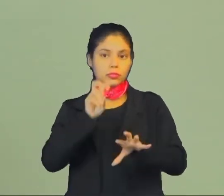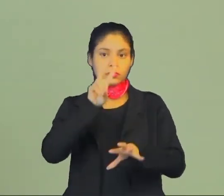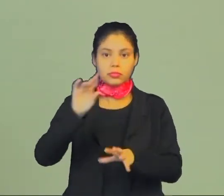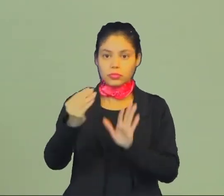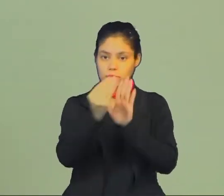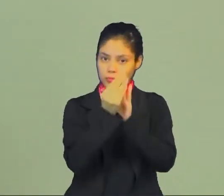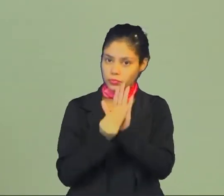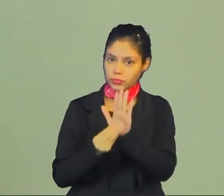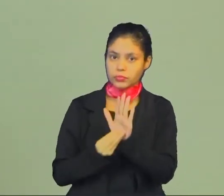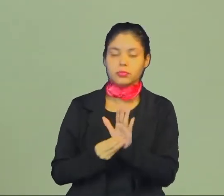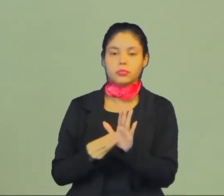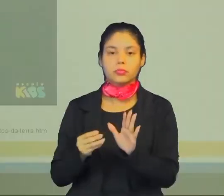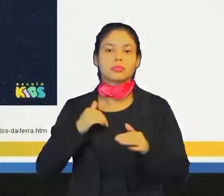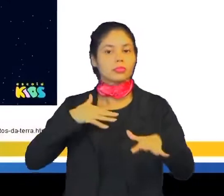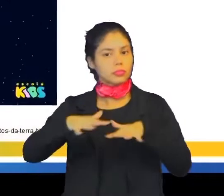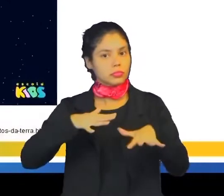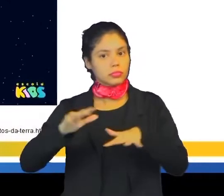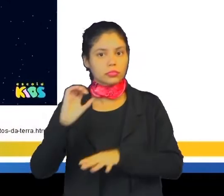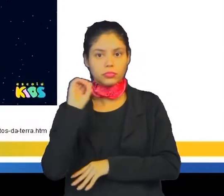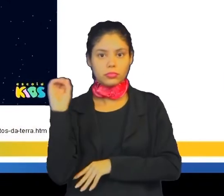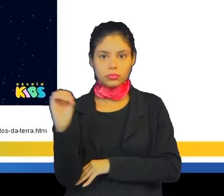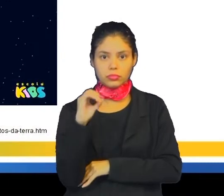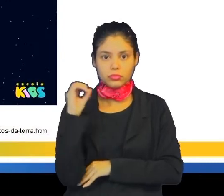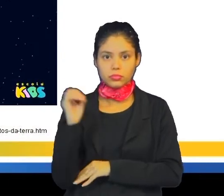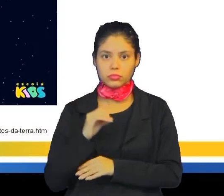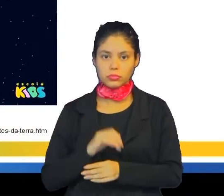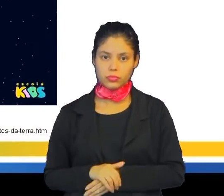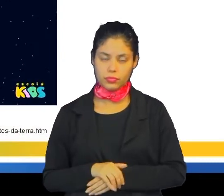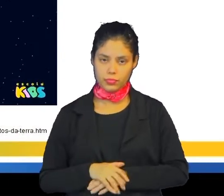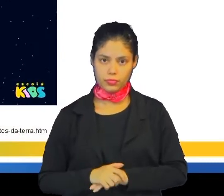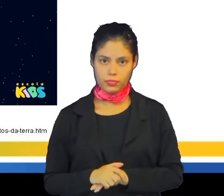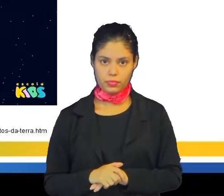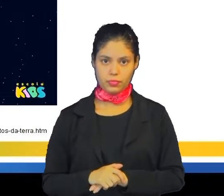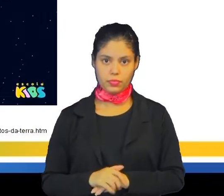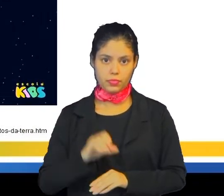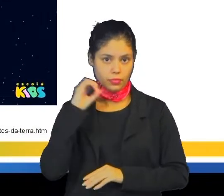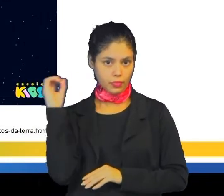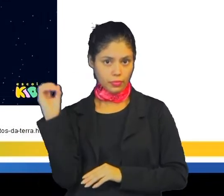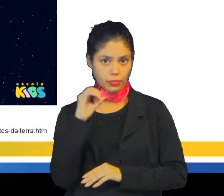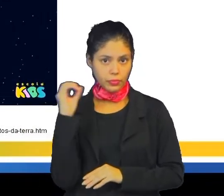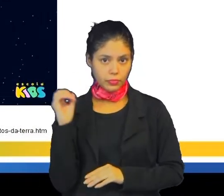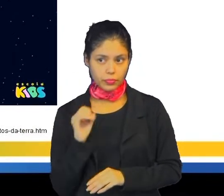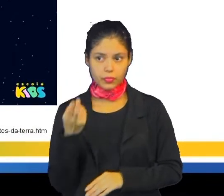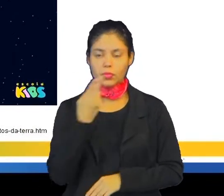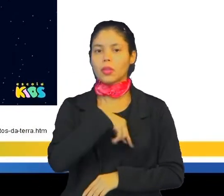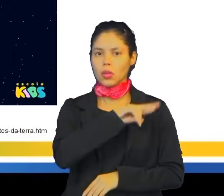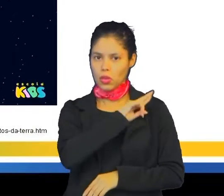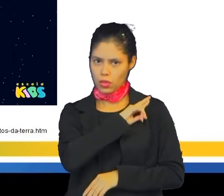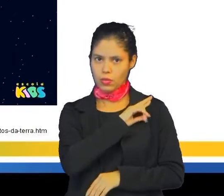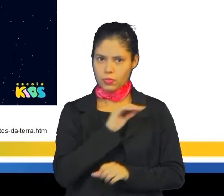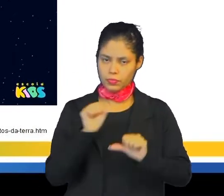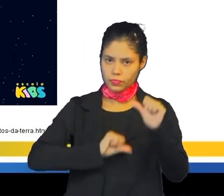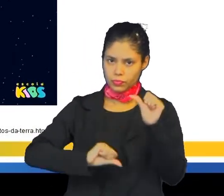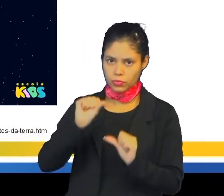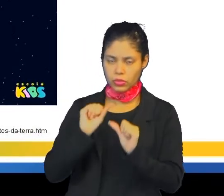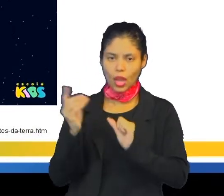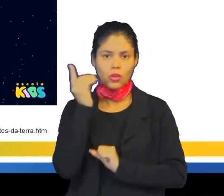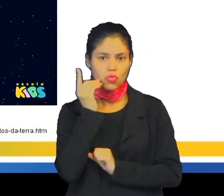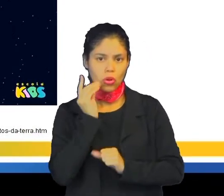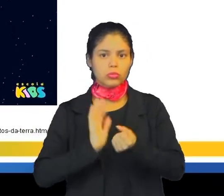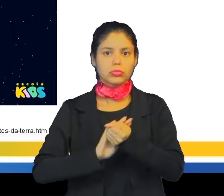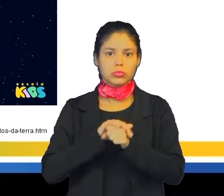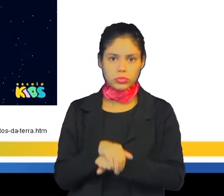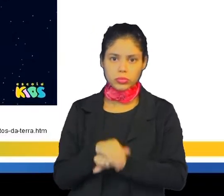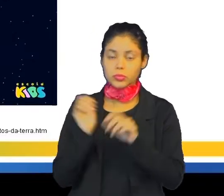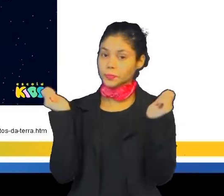isso vai ser dado pelas por esse movimento de rotação a sua rotação é responsável pela alternância de dias